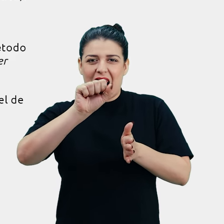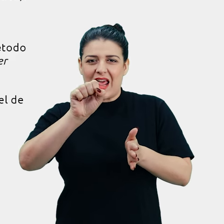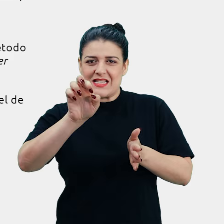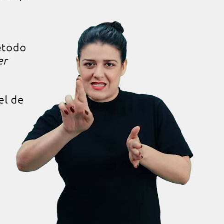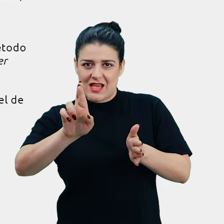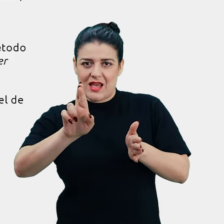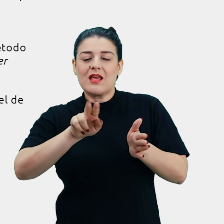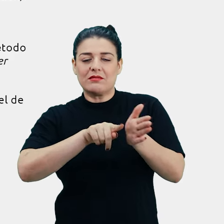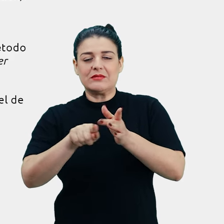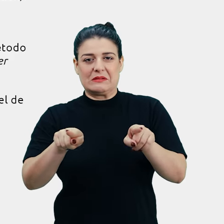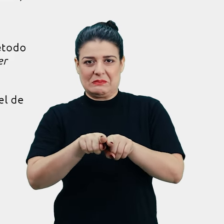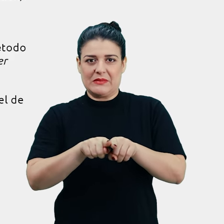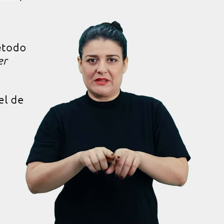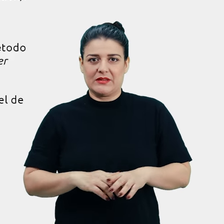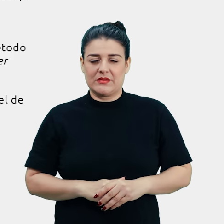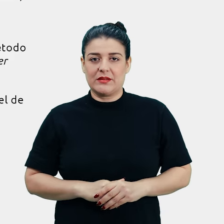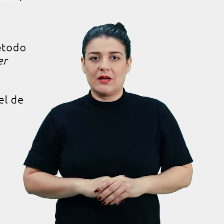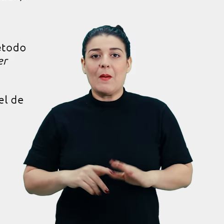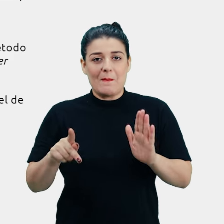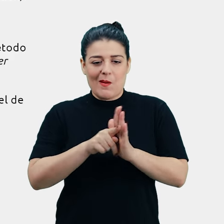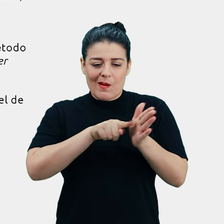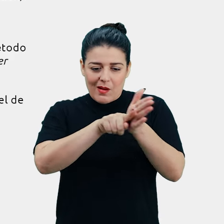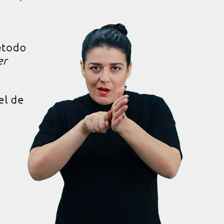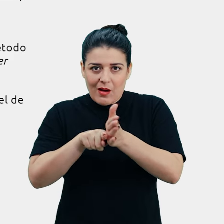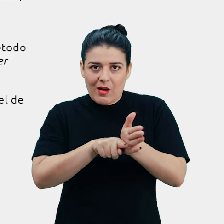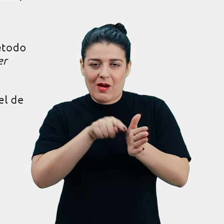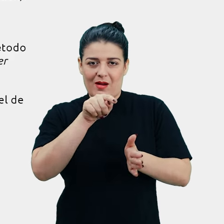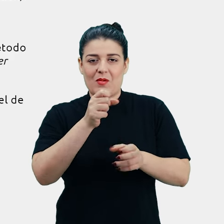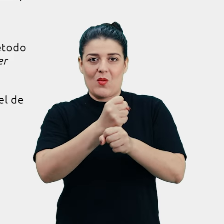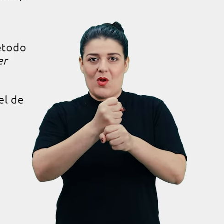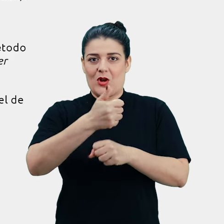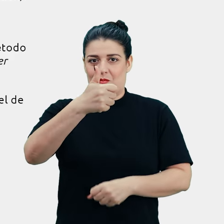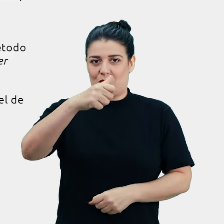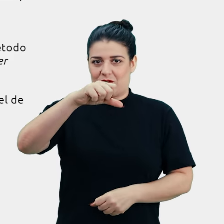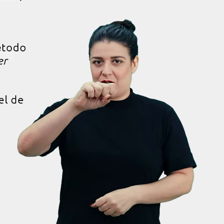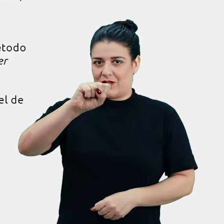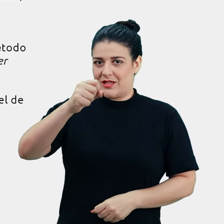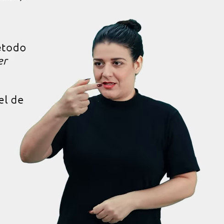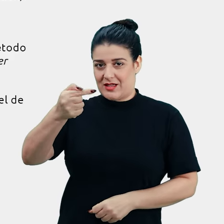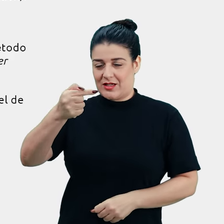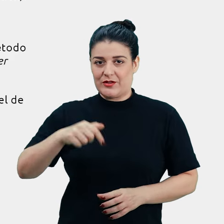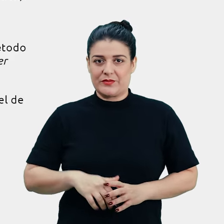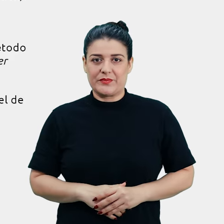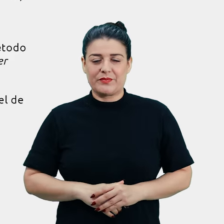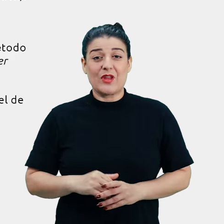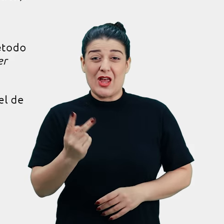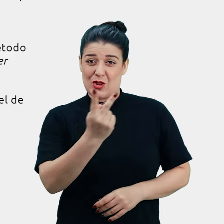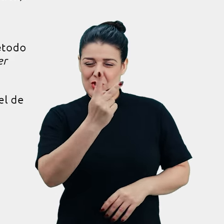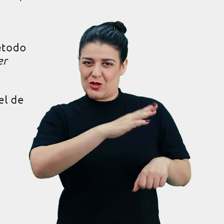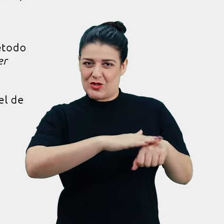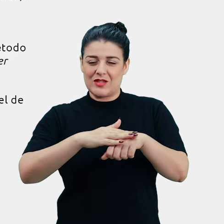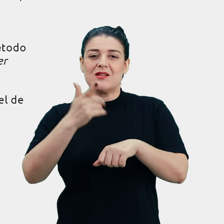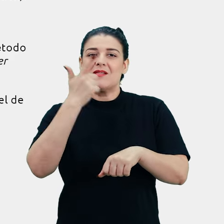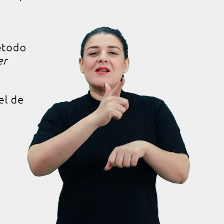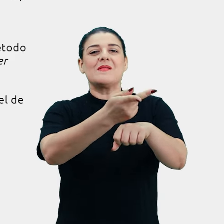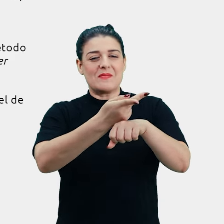Desorption, tá? Soft Laser Desorption, lá em 1987. E ambos ganharam